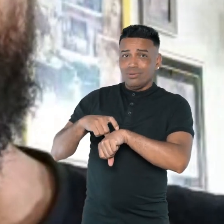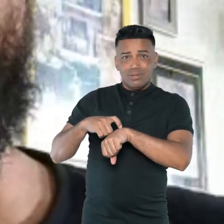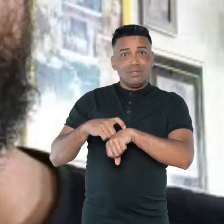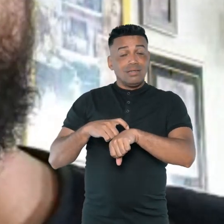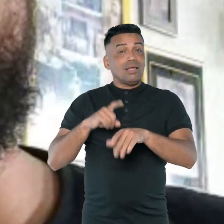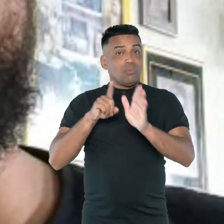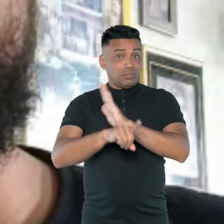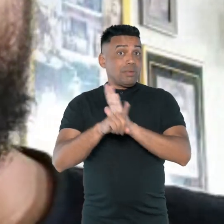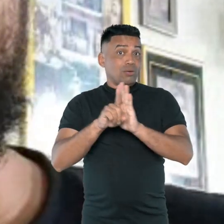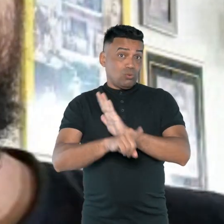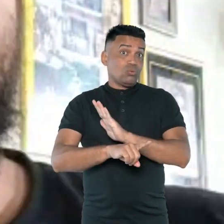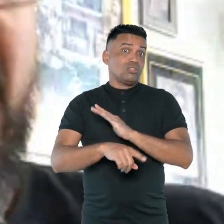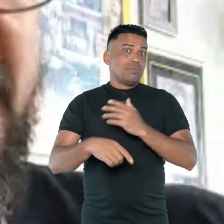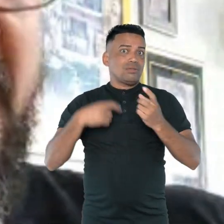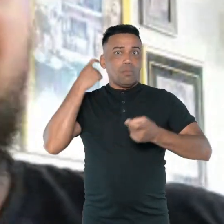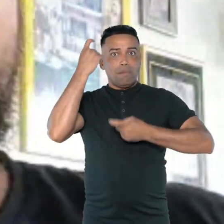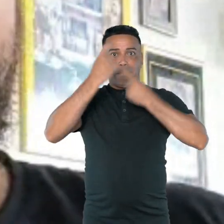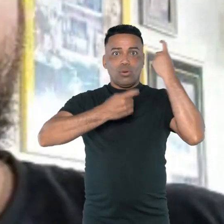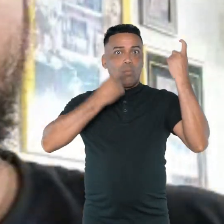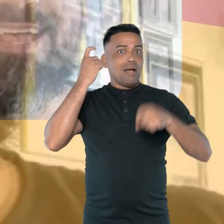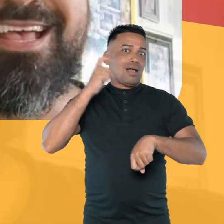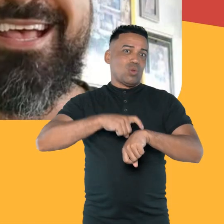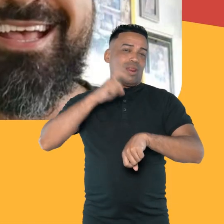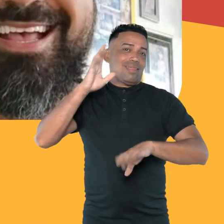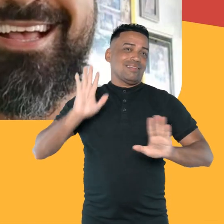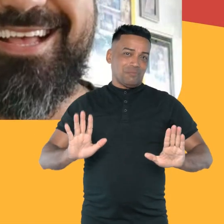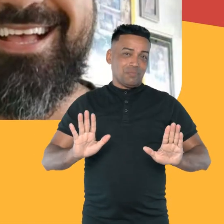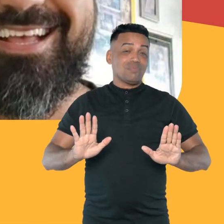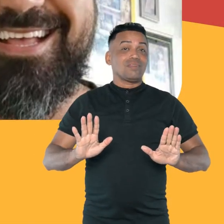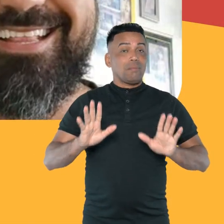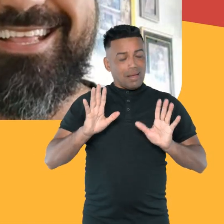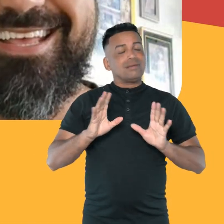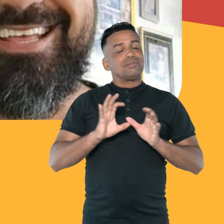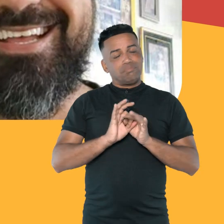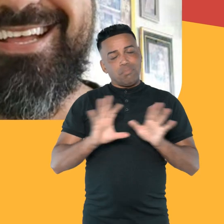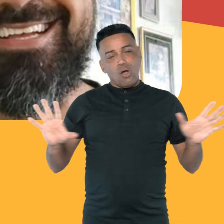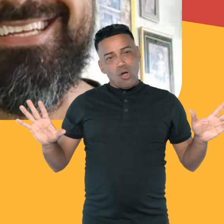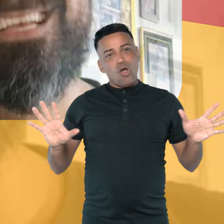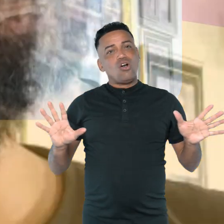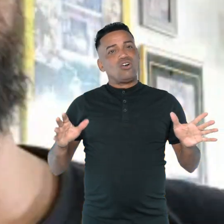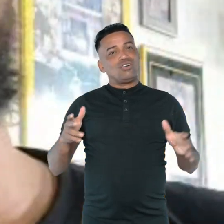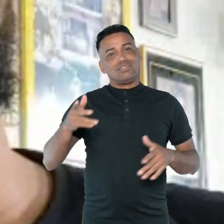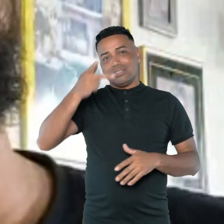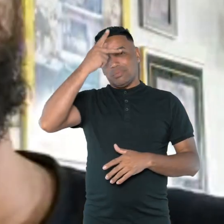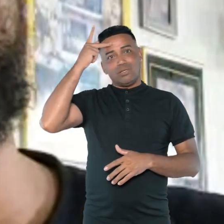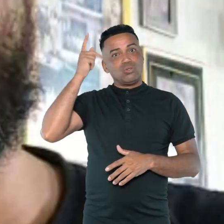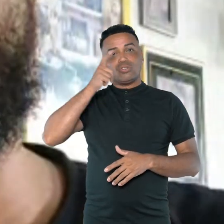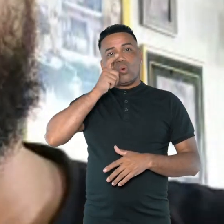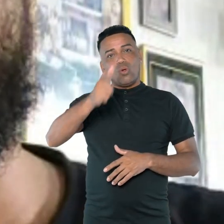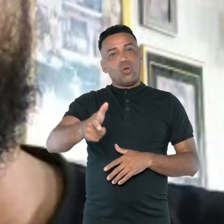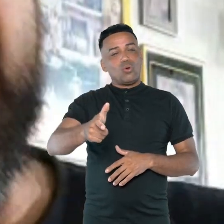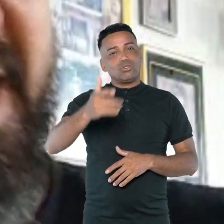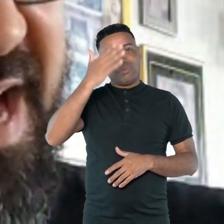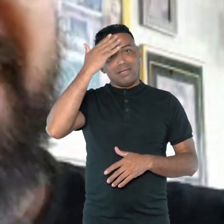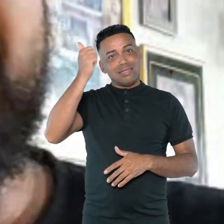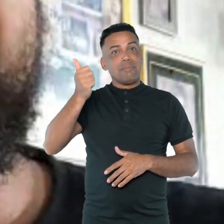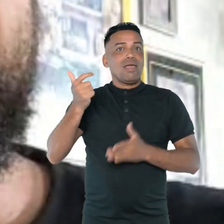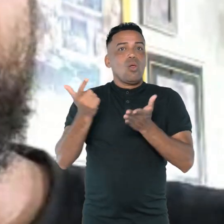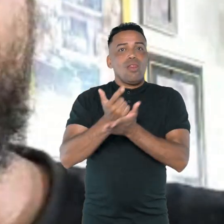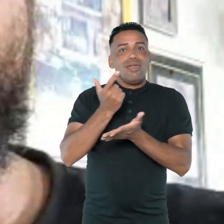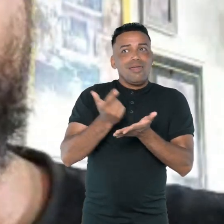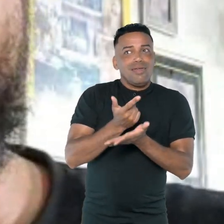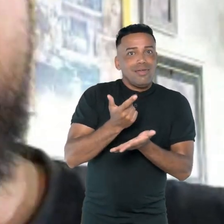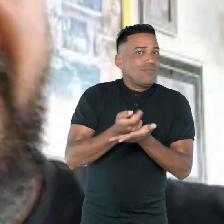algumas perguntas para te fazer aqui, mas eu fiquei preocupado com o horário. Mas por favor, pode dizer, quem está vendo a gente está curioso aí para ver os seus